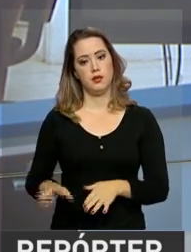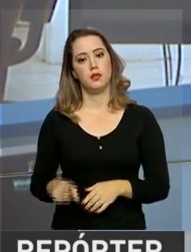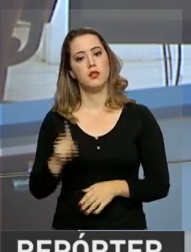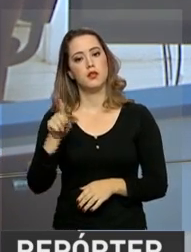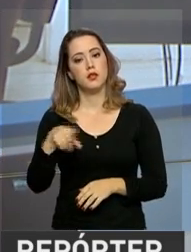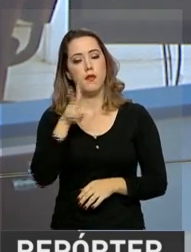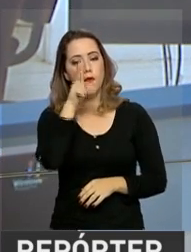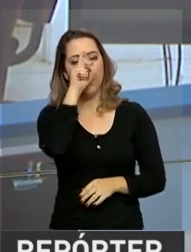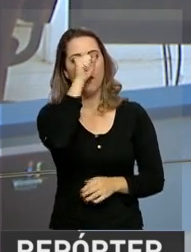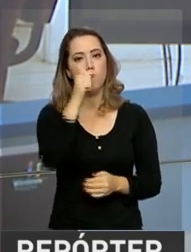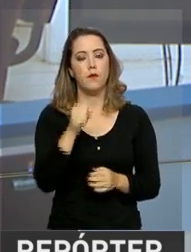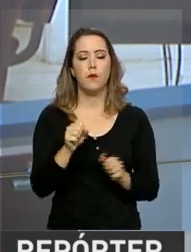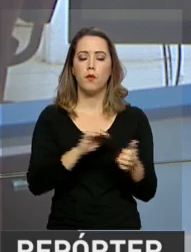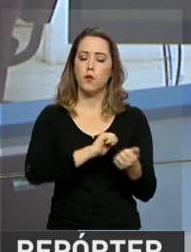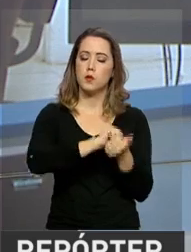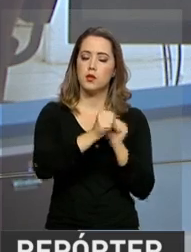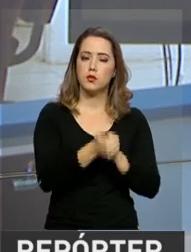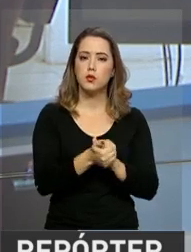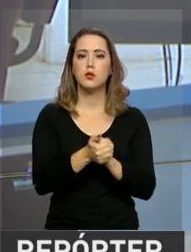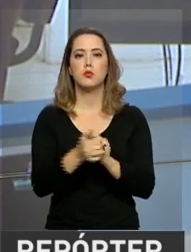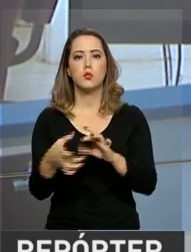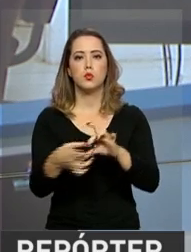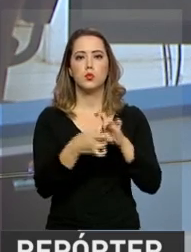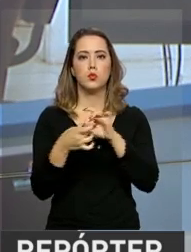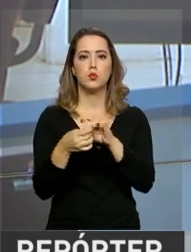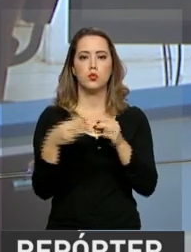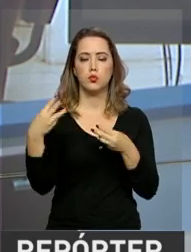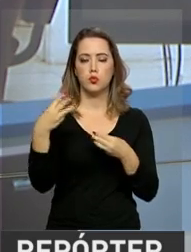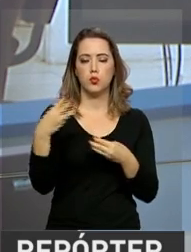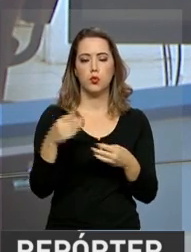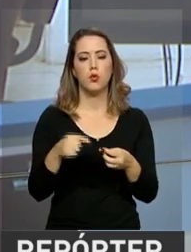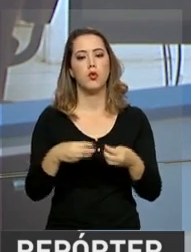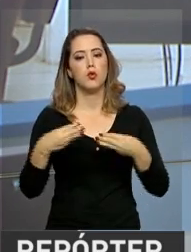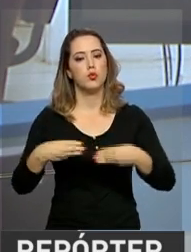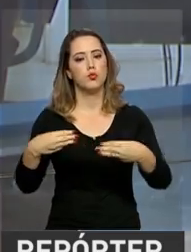dos Min da Defesa do Esporte e do Desenvolvimento